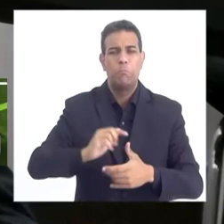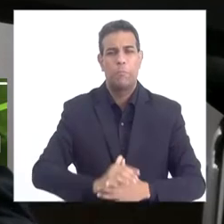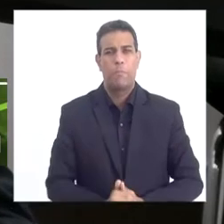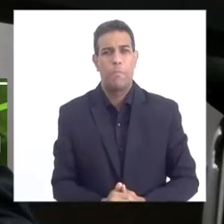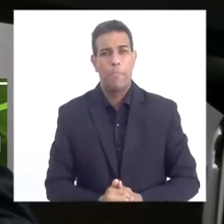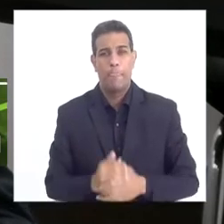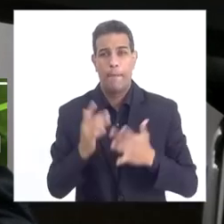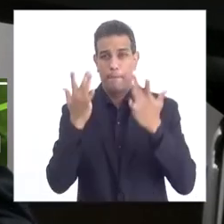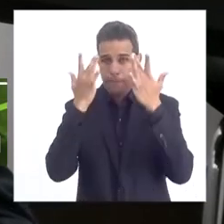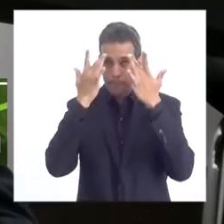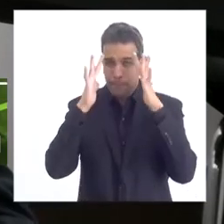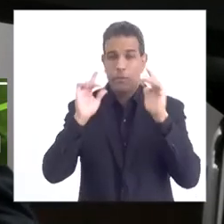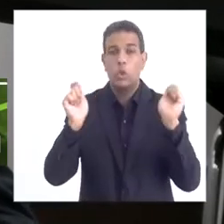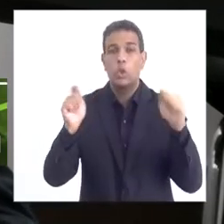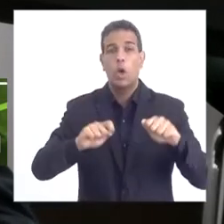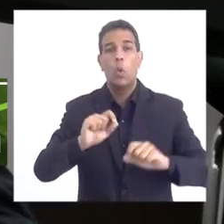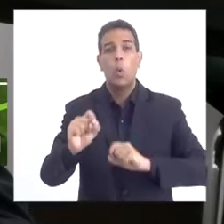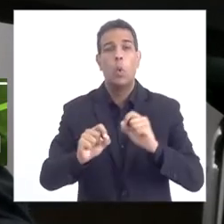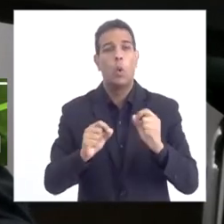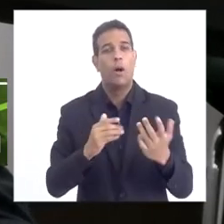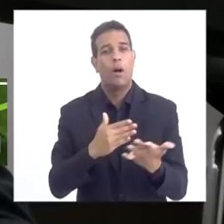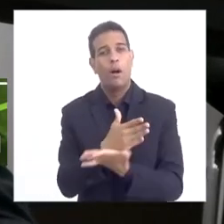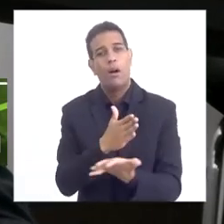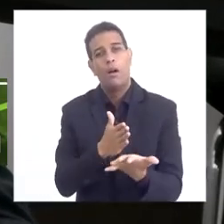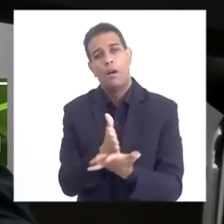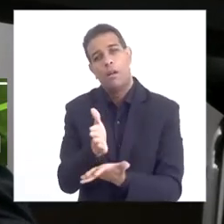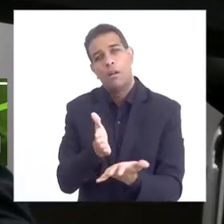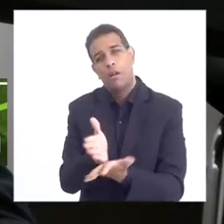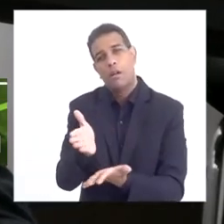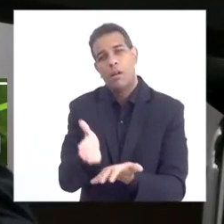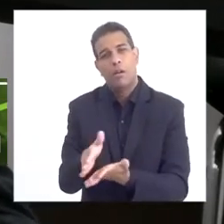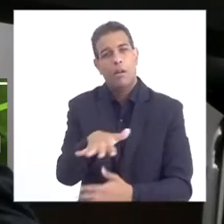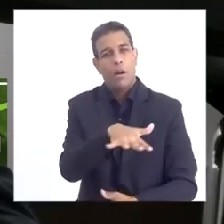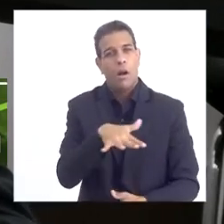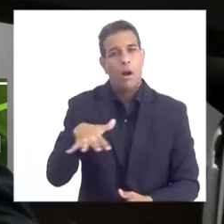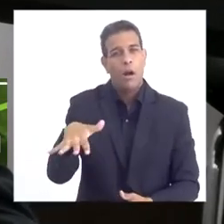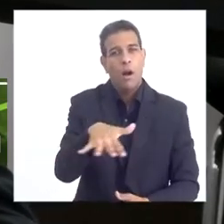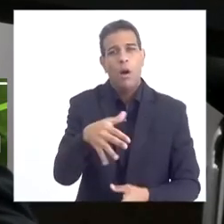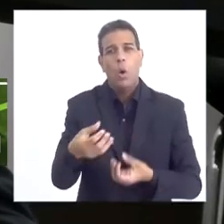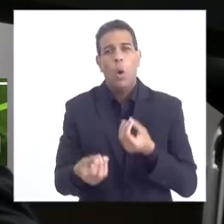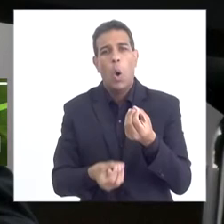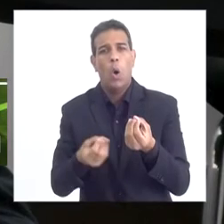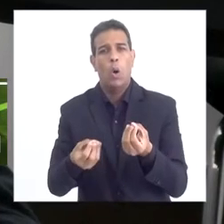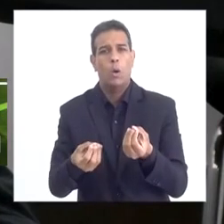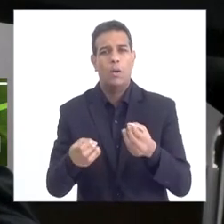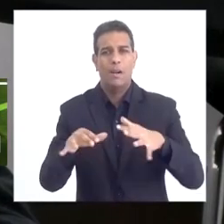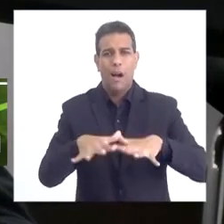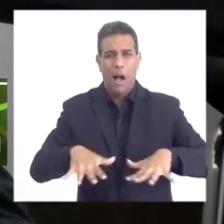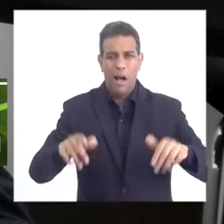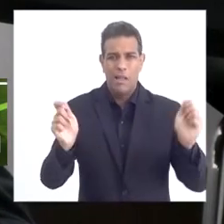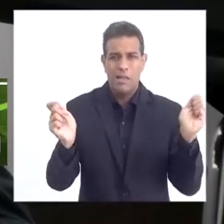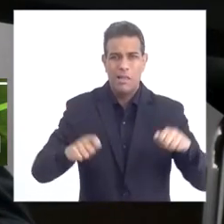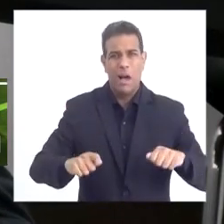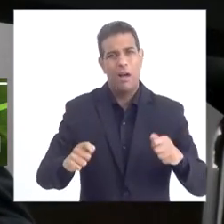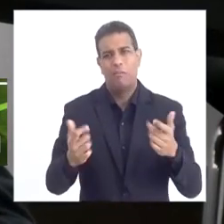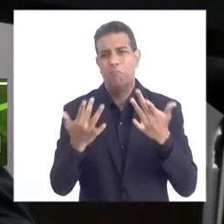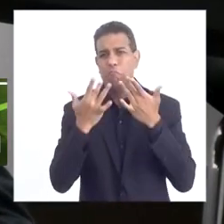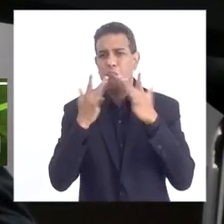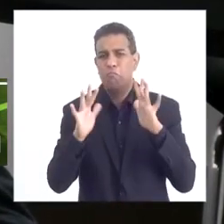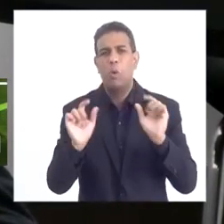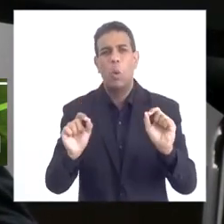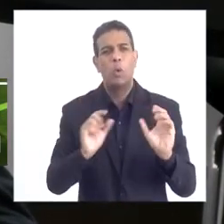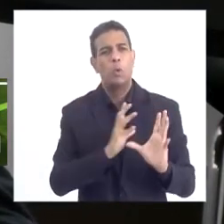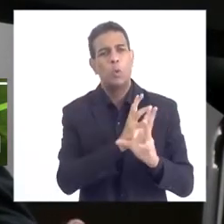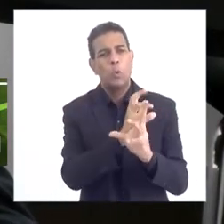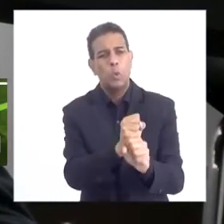Né? Não sei que áreas tiveram reposição salarial que não são contempladas. Então, o número